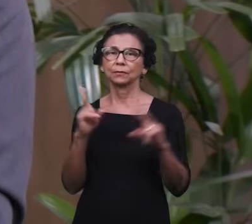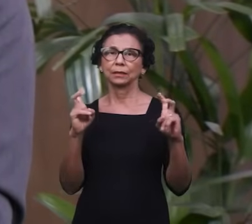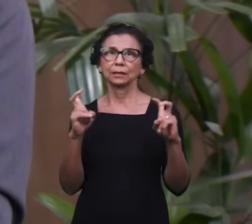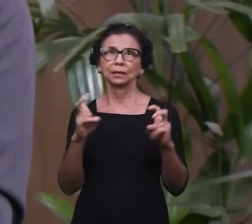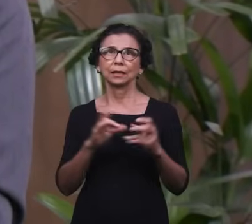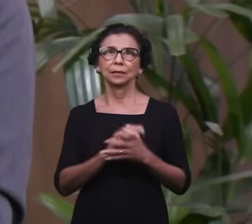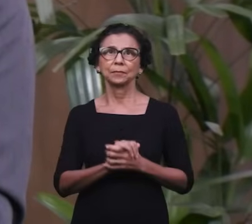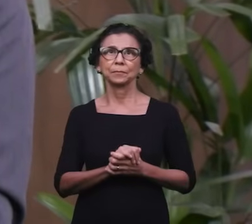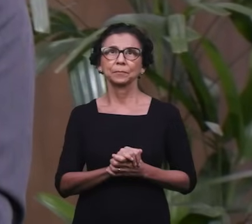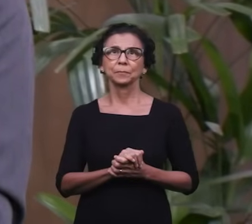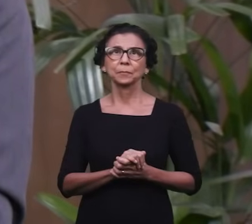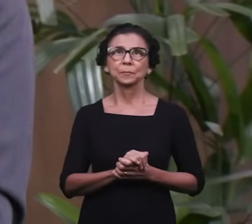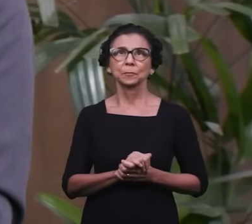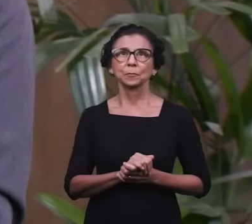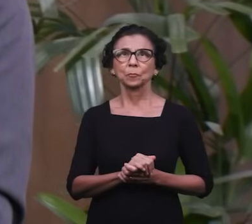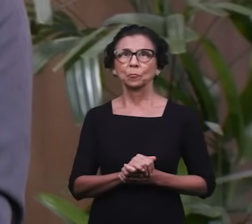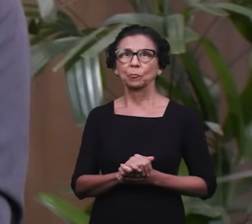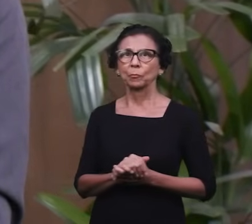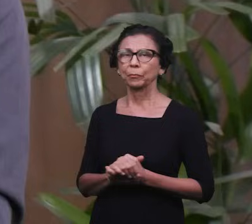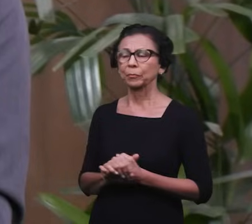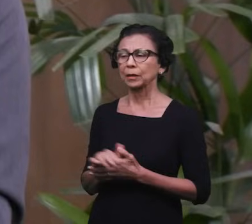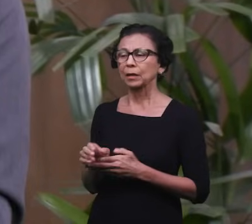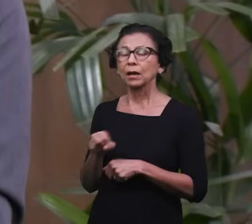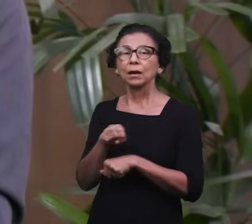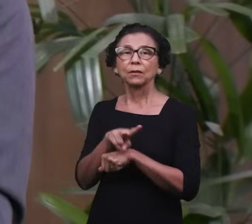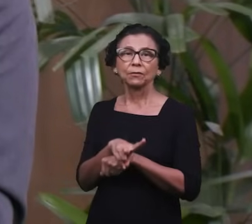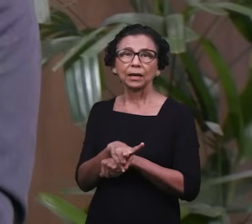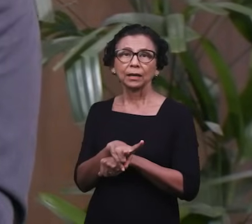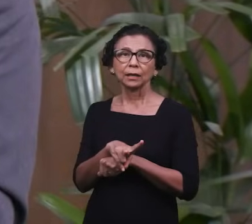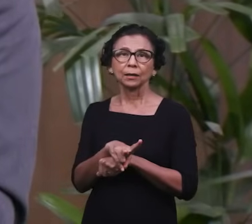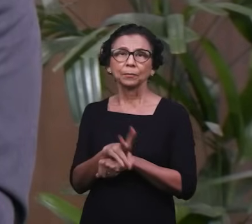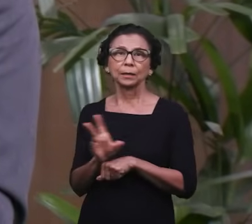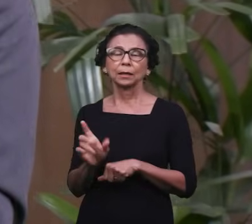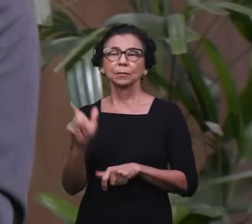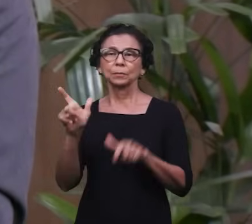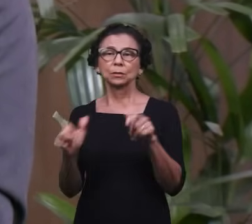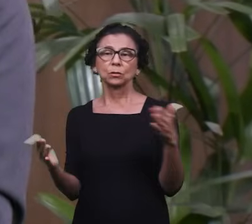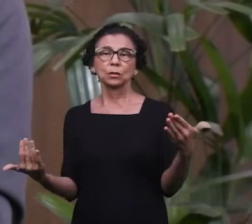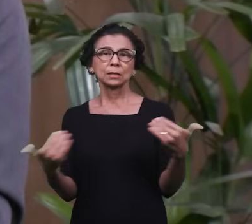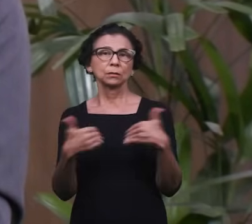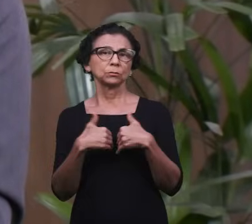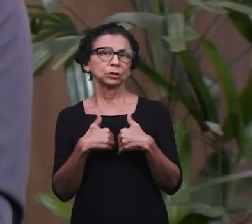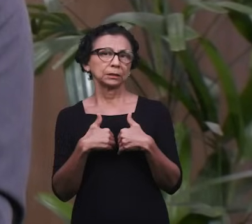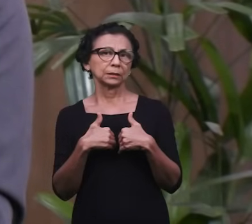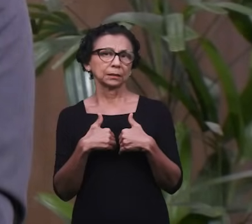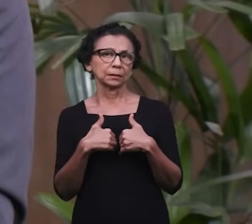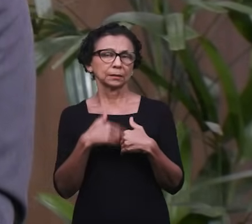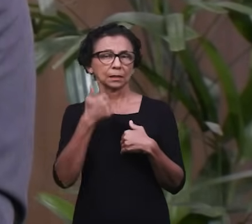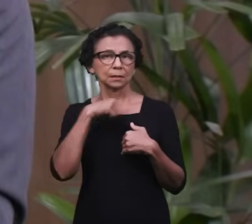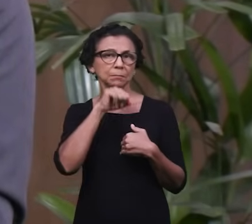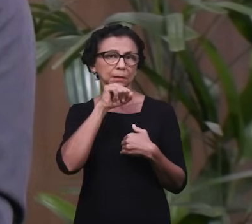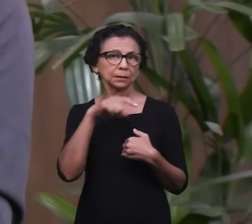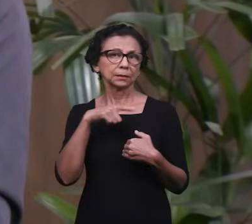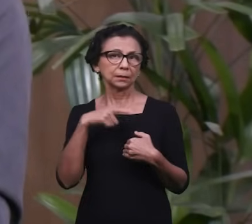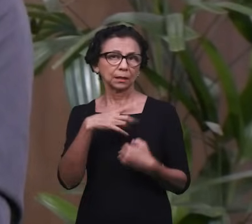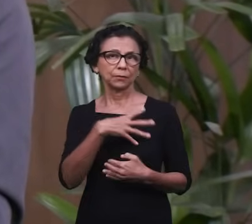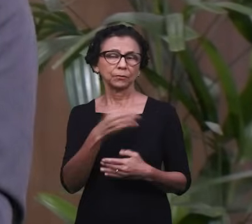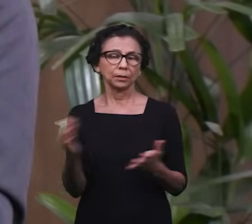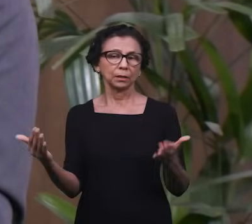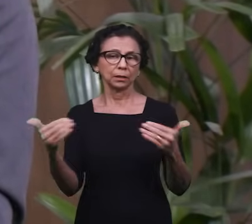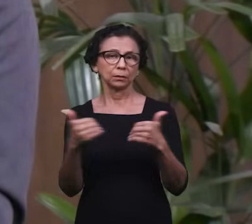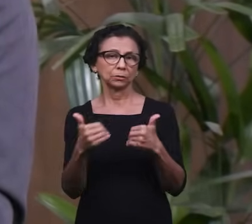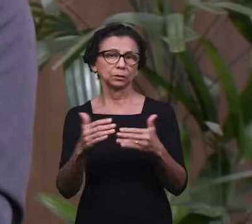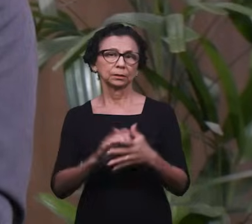para famílias que tenham autistas. Uhum. Né? Mas, no geral, como é que é, Tatiana, ou a doutora Andressa quiser falar